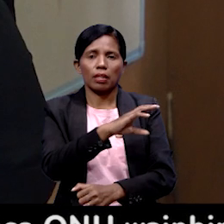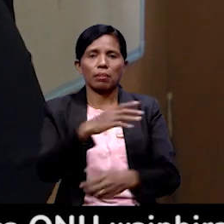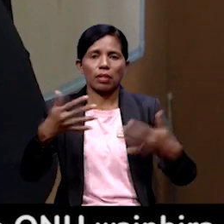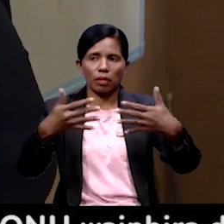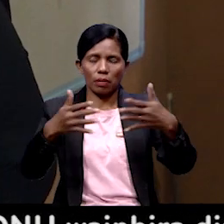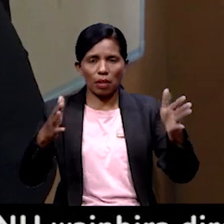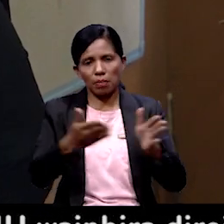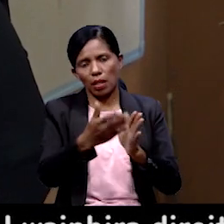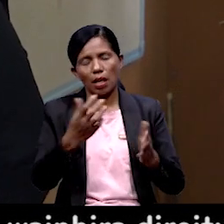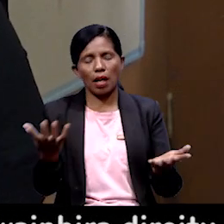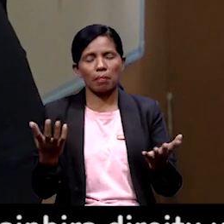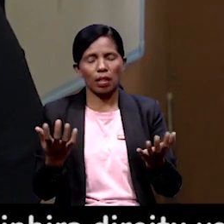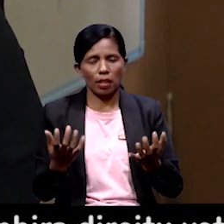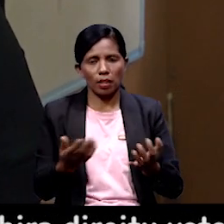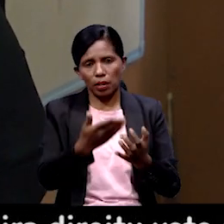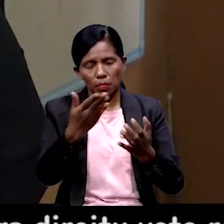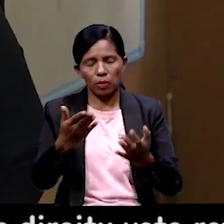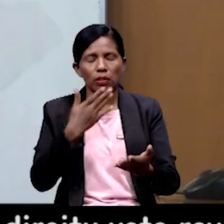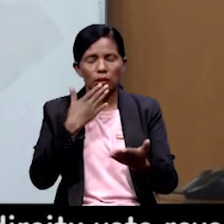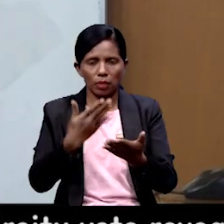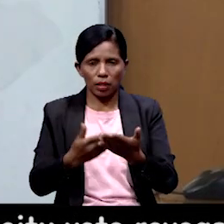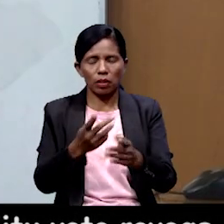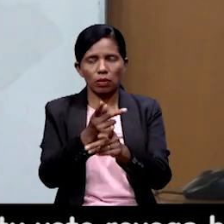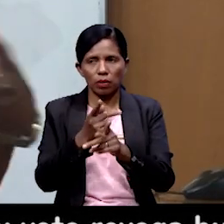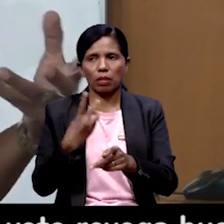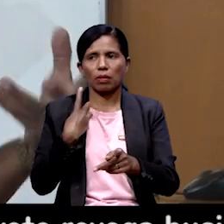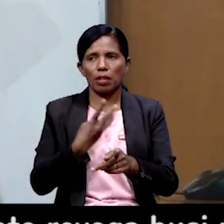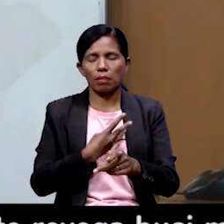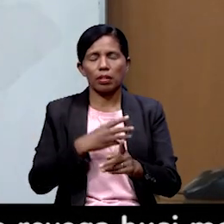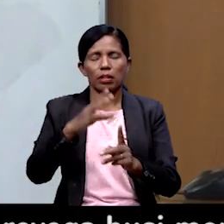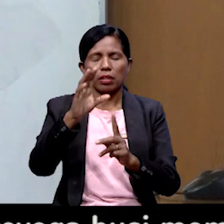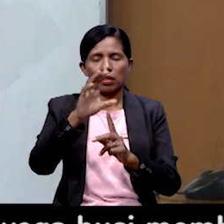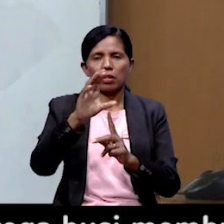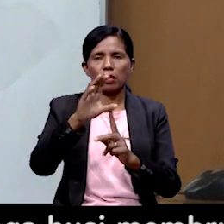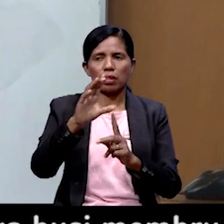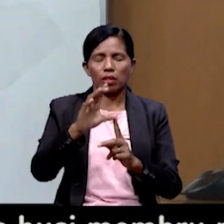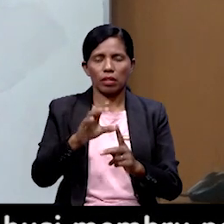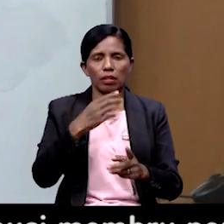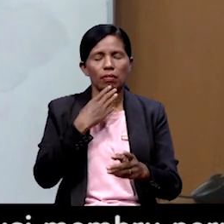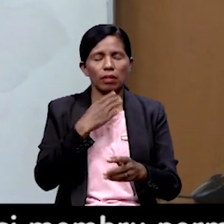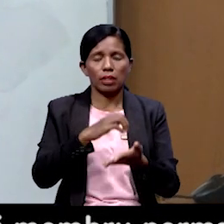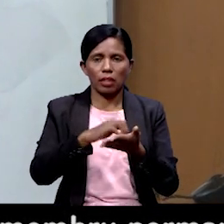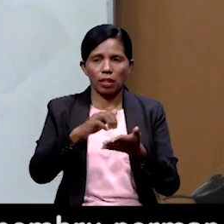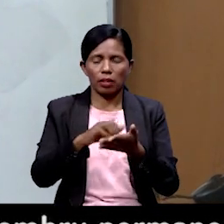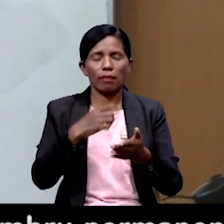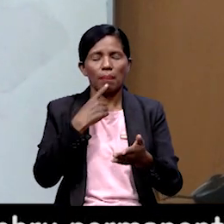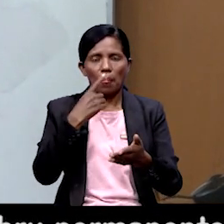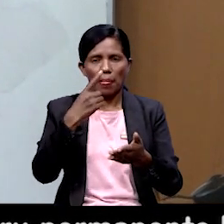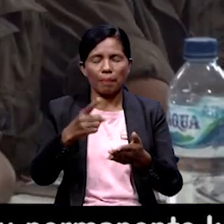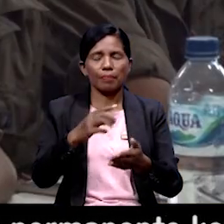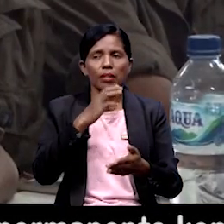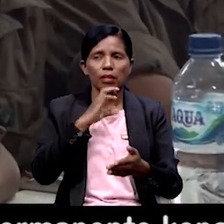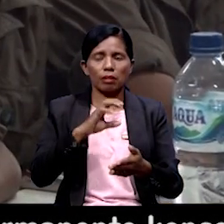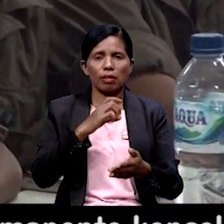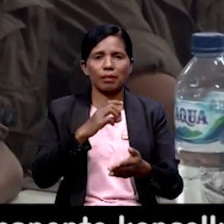kodi nune bele kotez ami sira nebe mandia tara. Comandante componente formação no treino, Tenente Coronel Cesário Ximenes